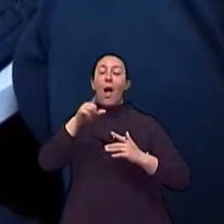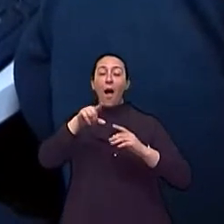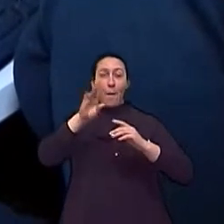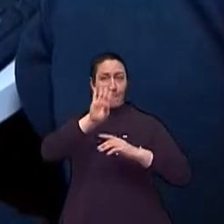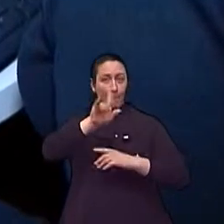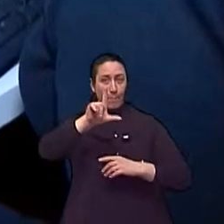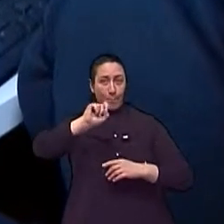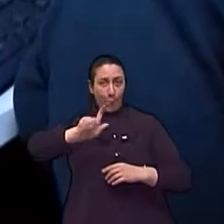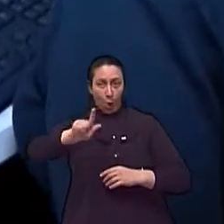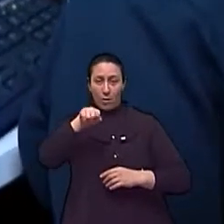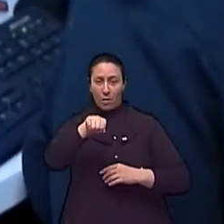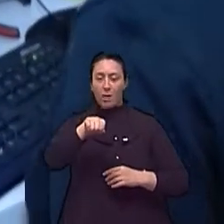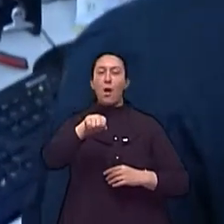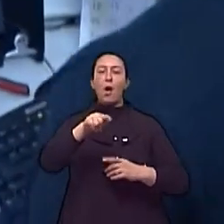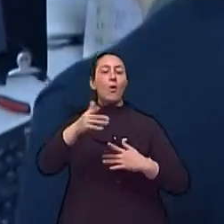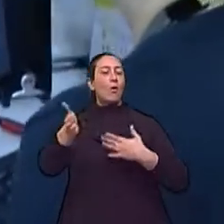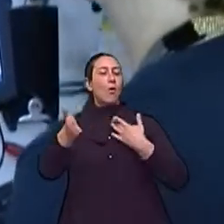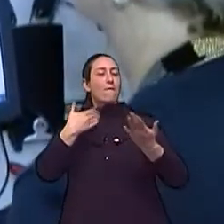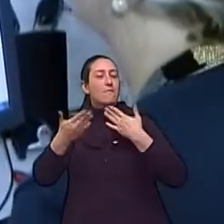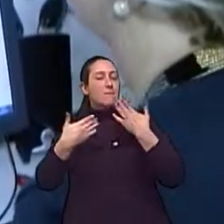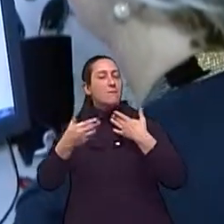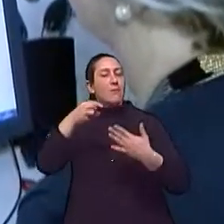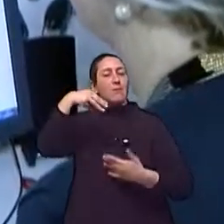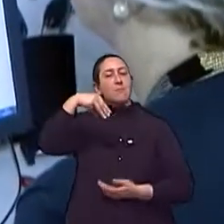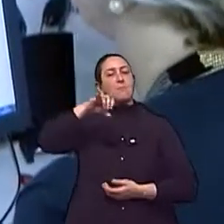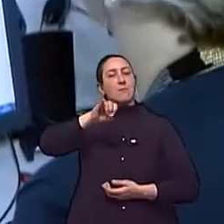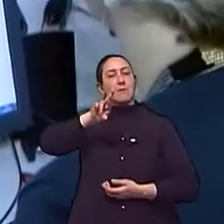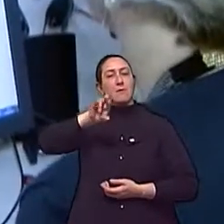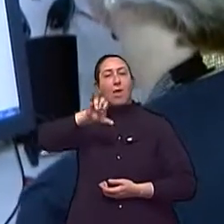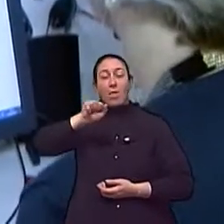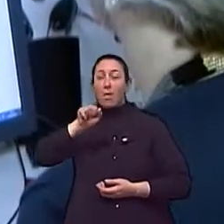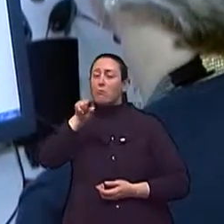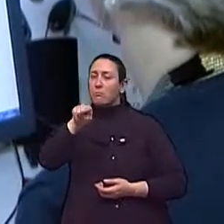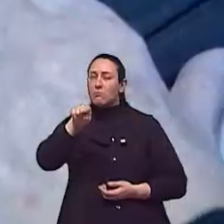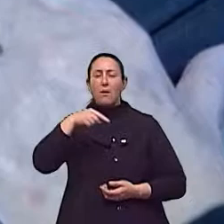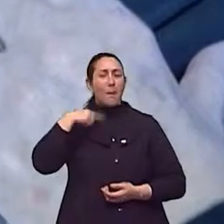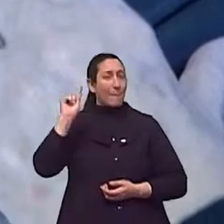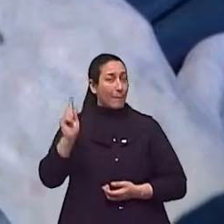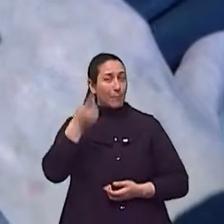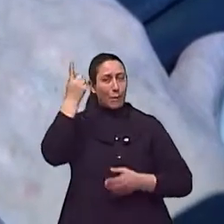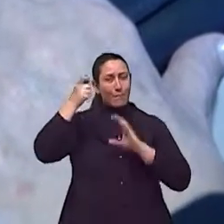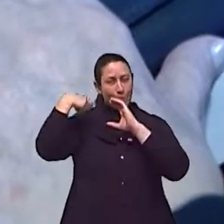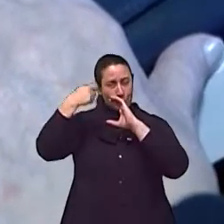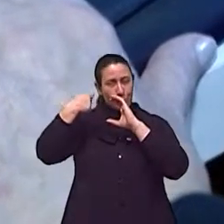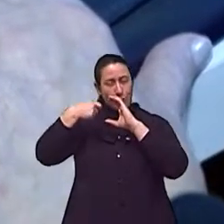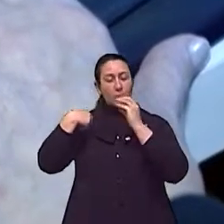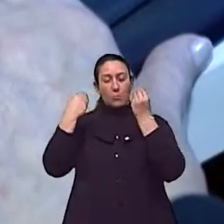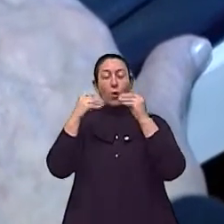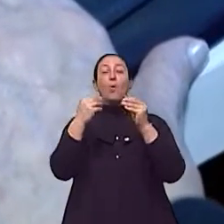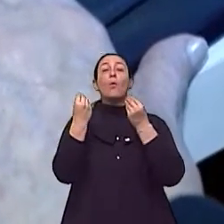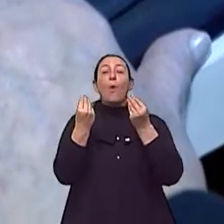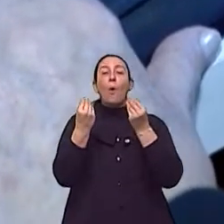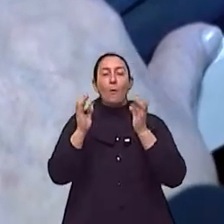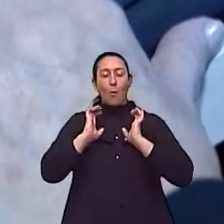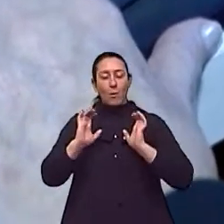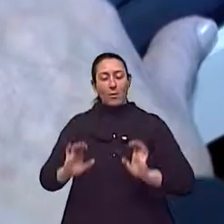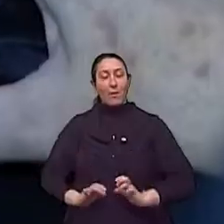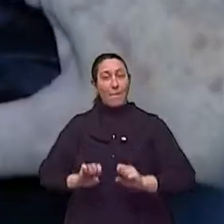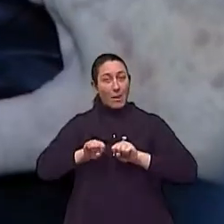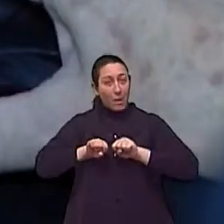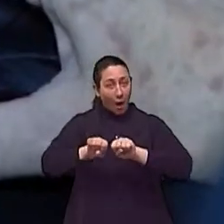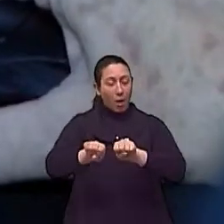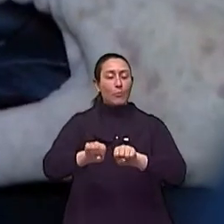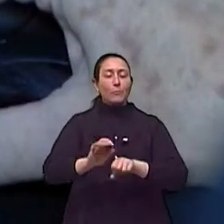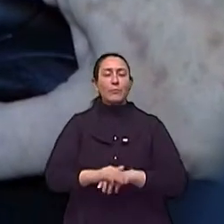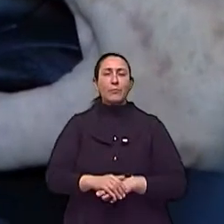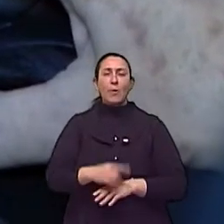assim de pessoas que quando eu gravei o primeiro vídeo que foi como se comportar num Supermercado E